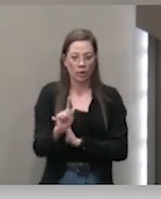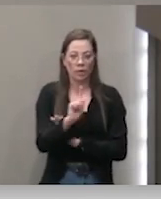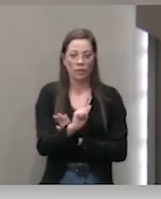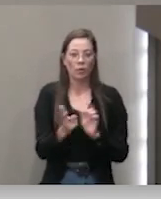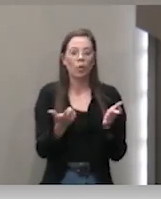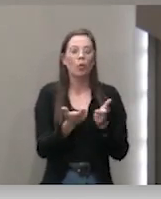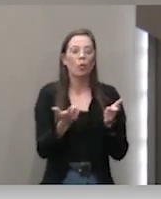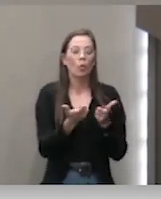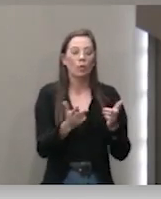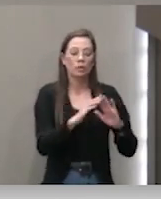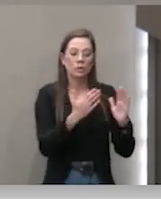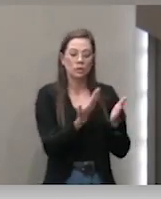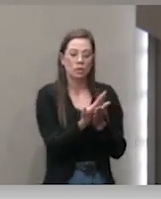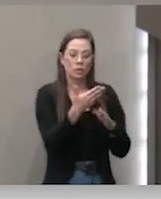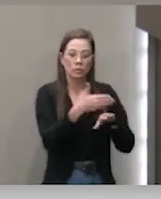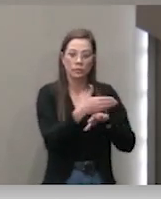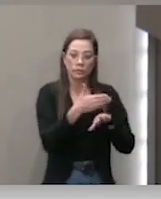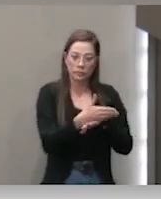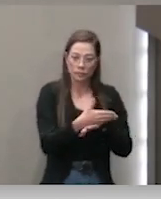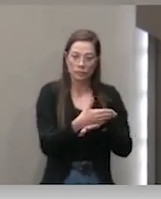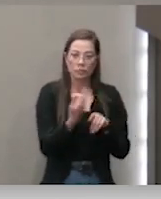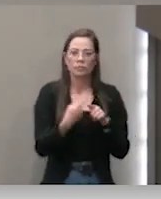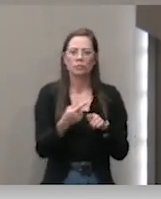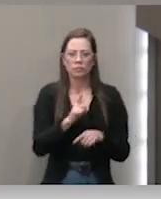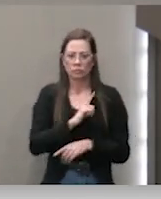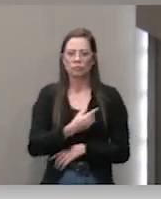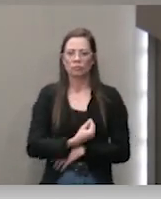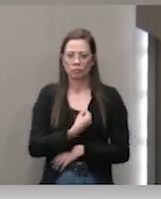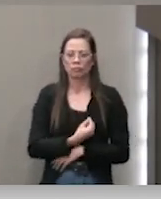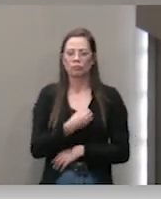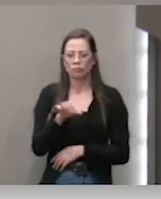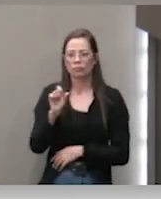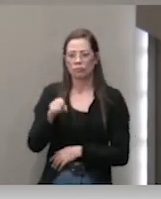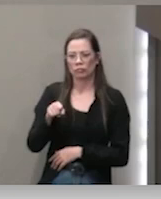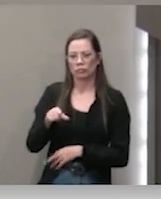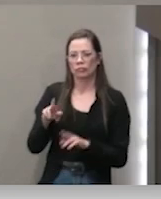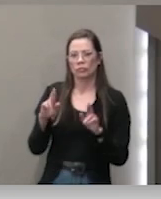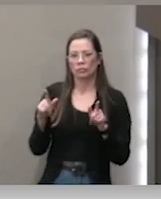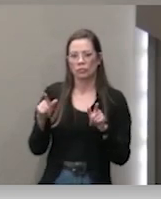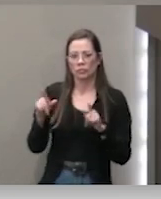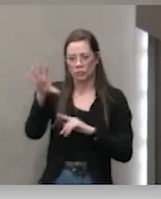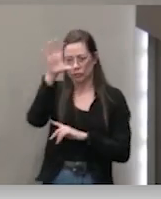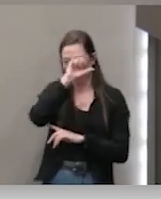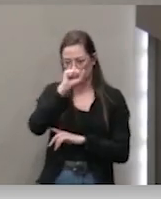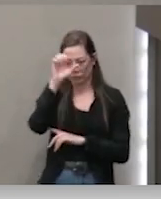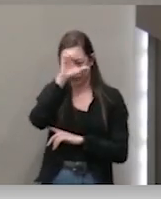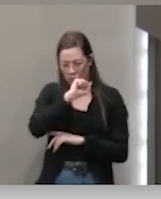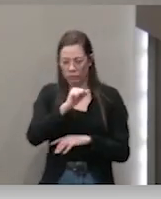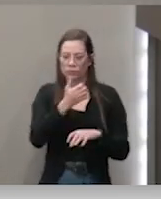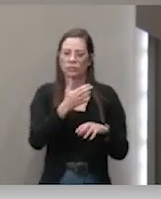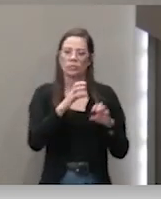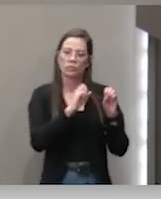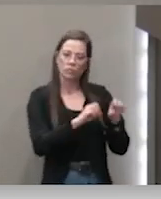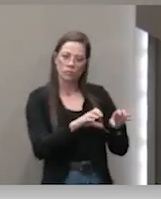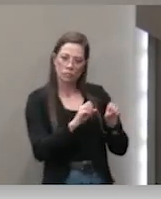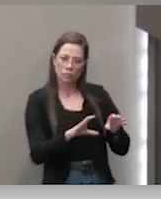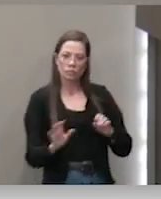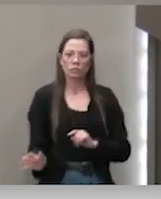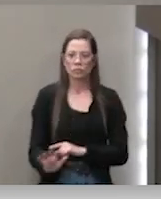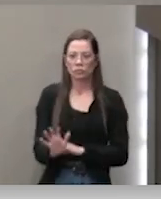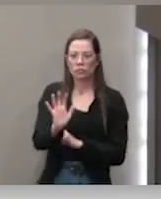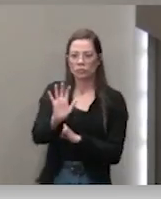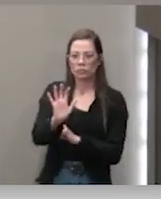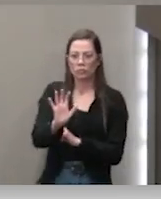escola está inserida. Porque existe sim uma diferença de aprendizagem, de disciplina, de